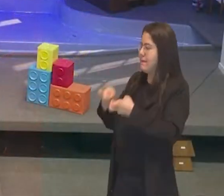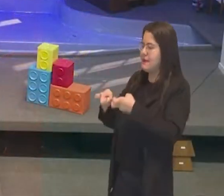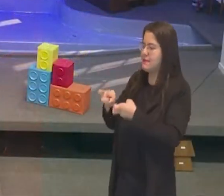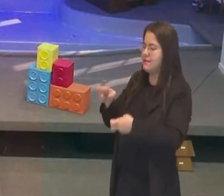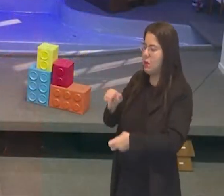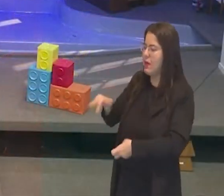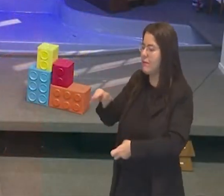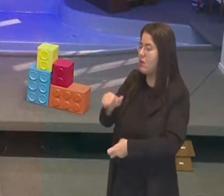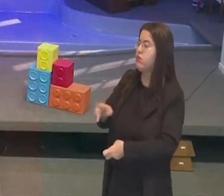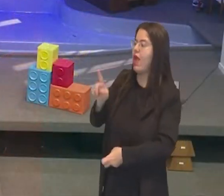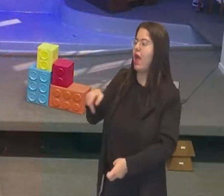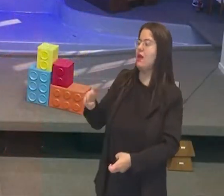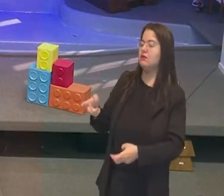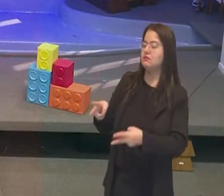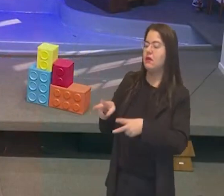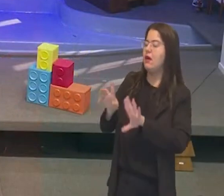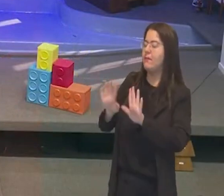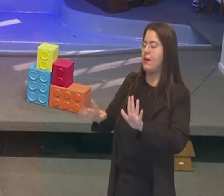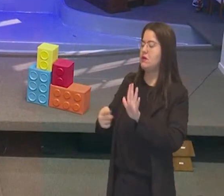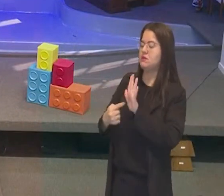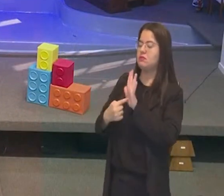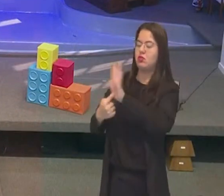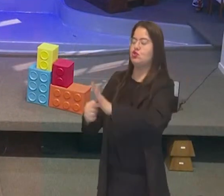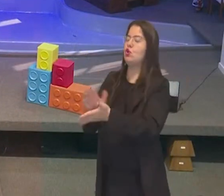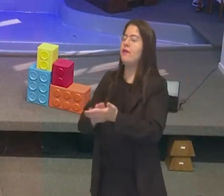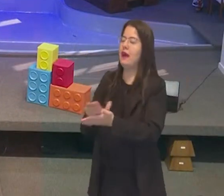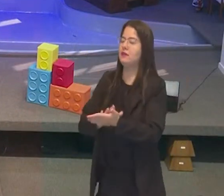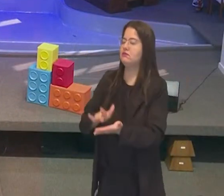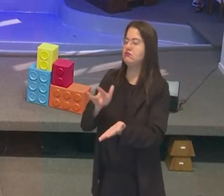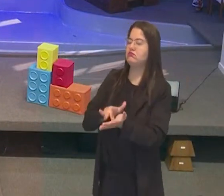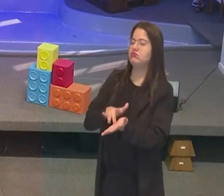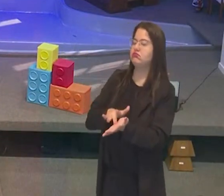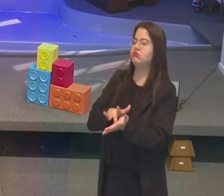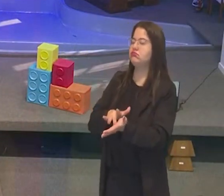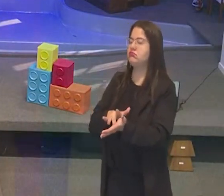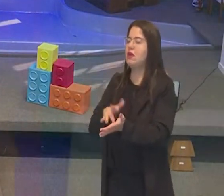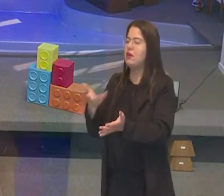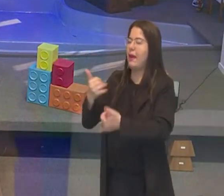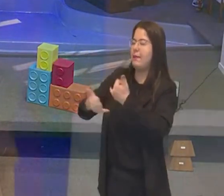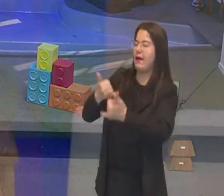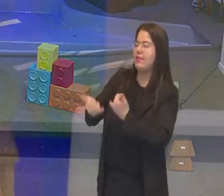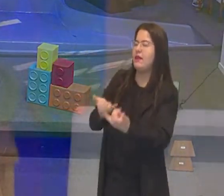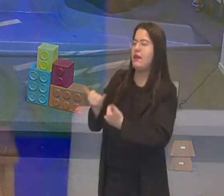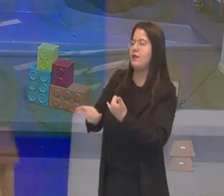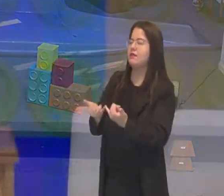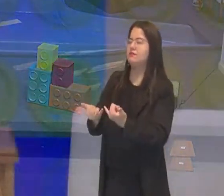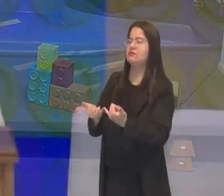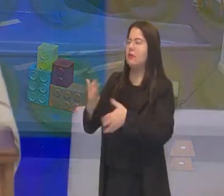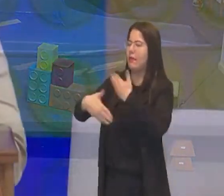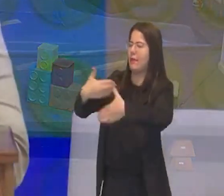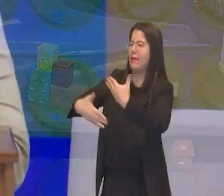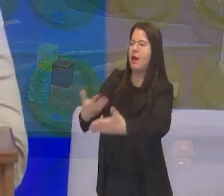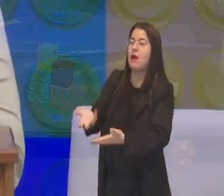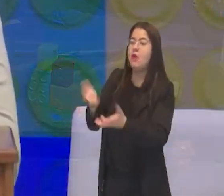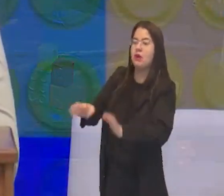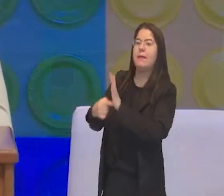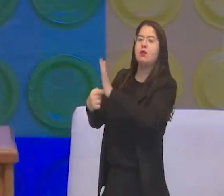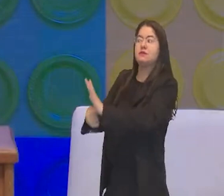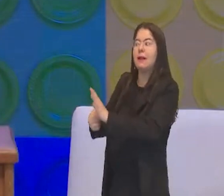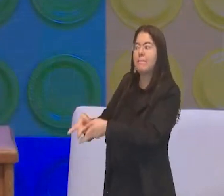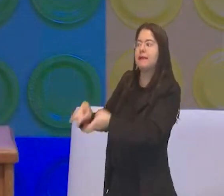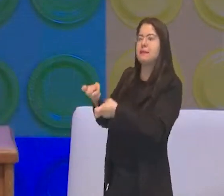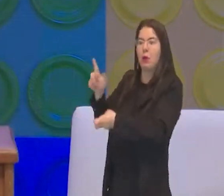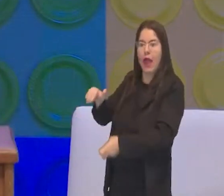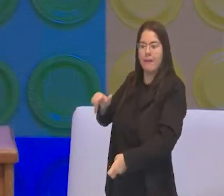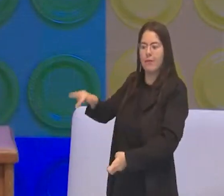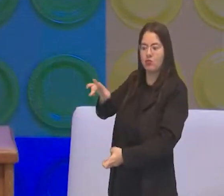mas ele não mostrou que os reconheceu e resolveu fazer uma pegadinha com eles, que durou um tempo, essa pegadinha. Ele